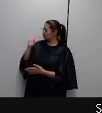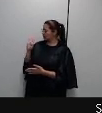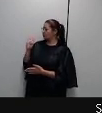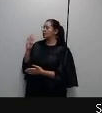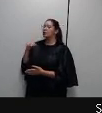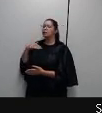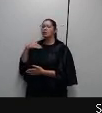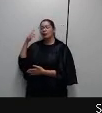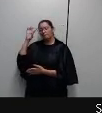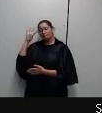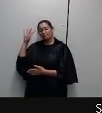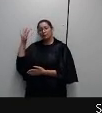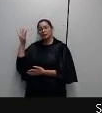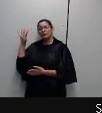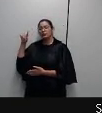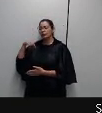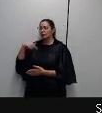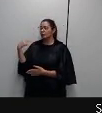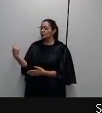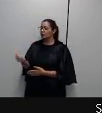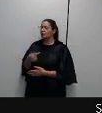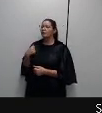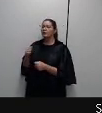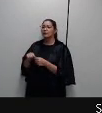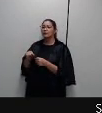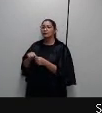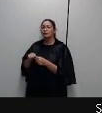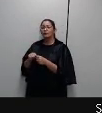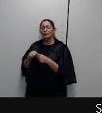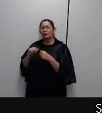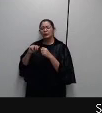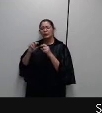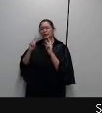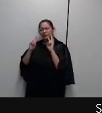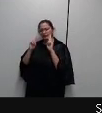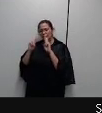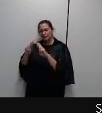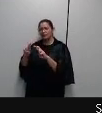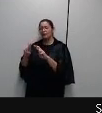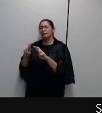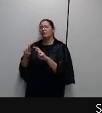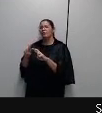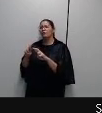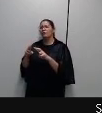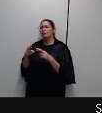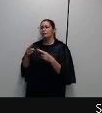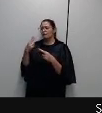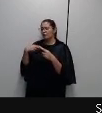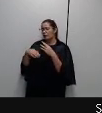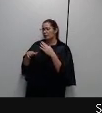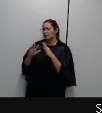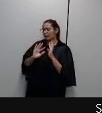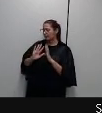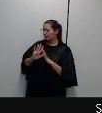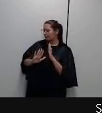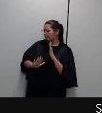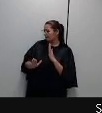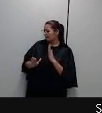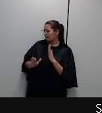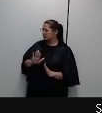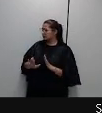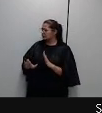que o que o tribunal Face não foi reconhecer a litispendência Total reconhecer a litispendência parcial tanto é que realmente